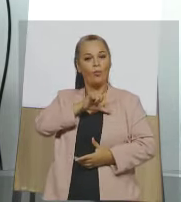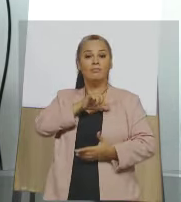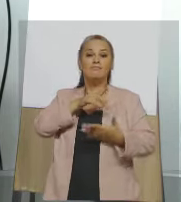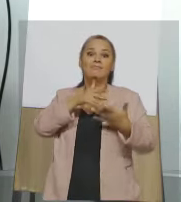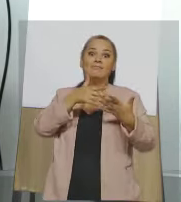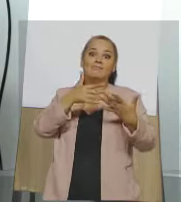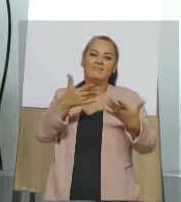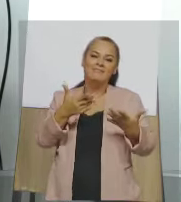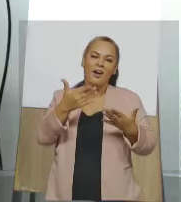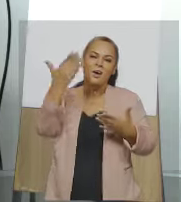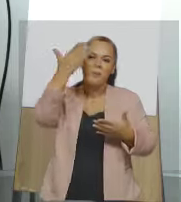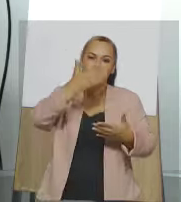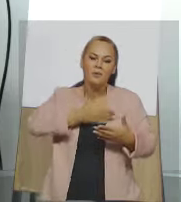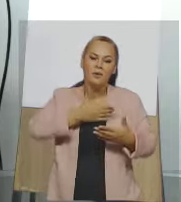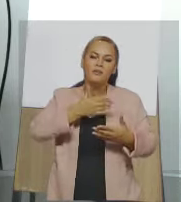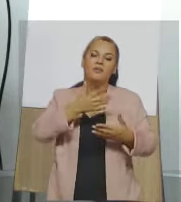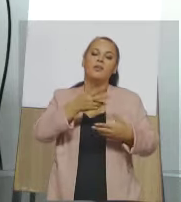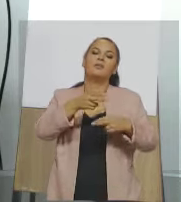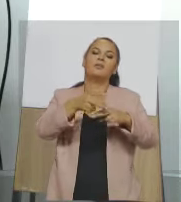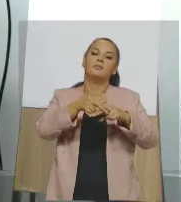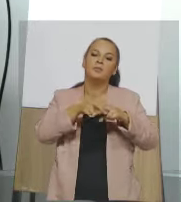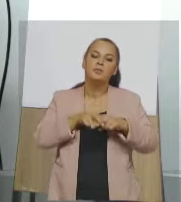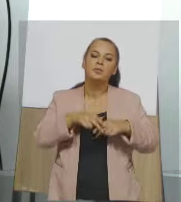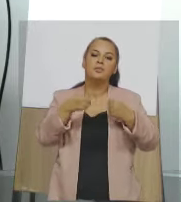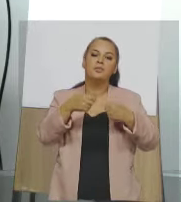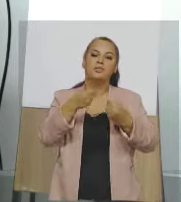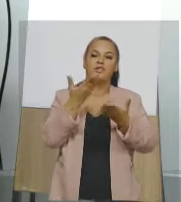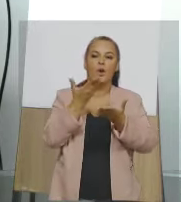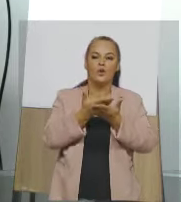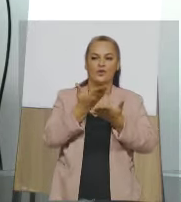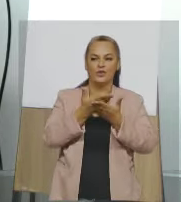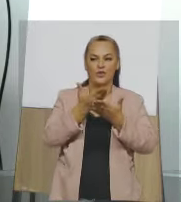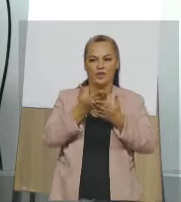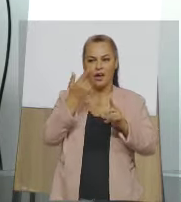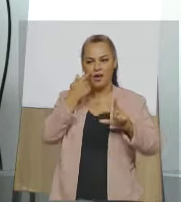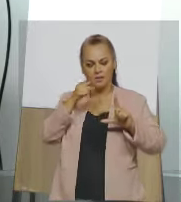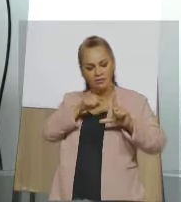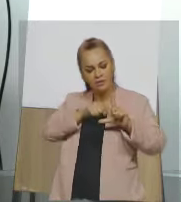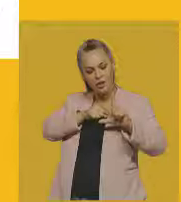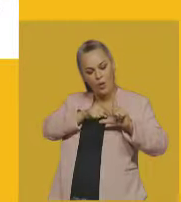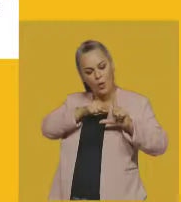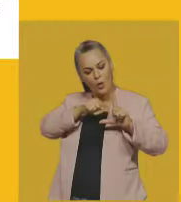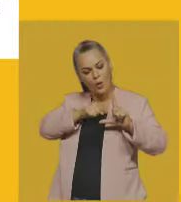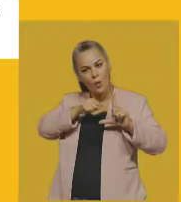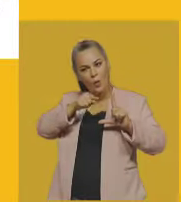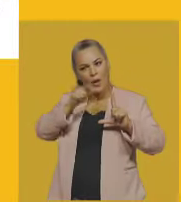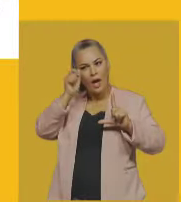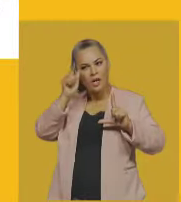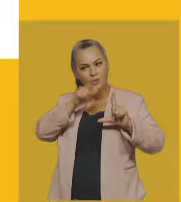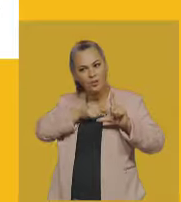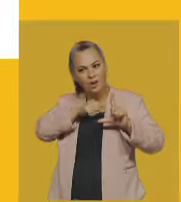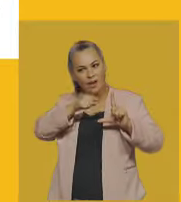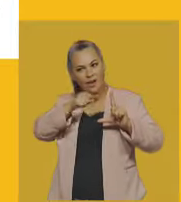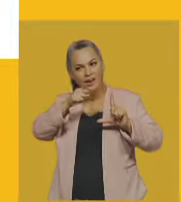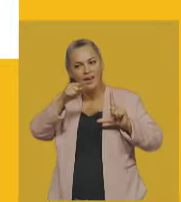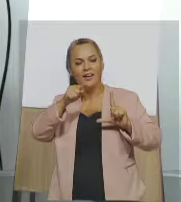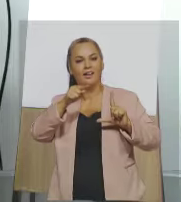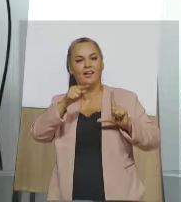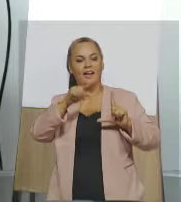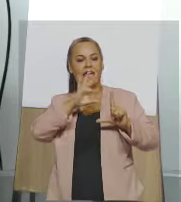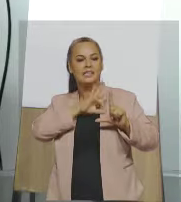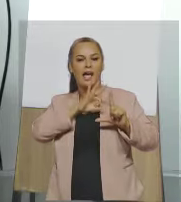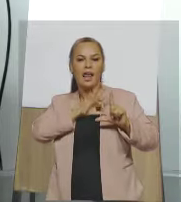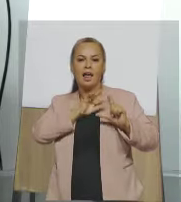Não abandone o ensino médio. Olha cá, ó. O ensino médio começa a ser a ponta dessa subida aqui, tá bom? E